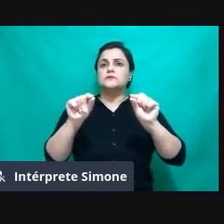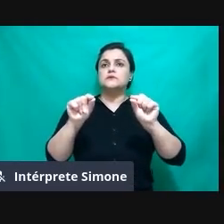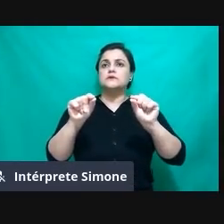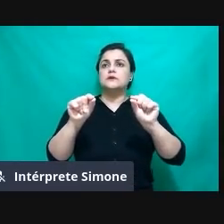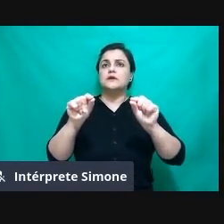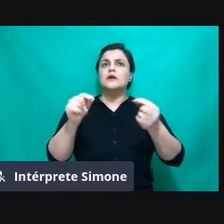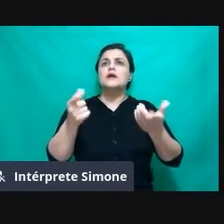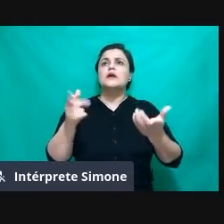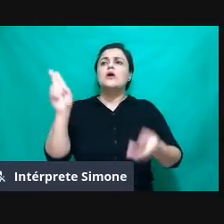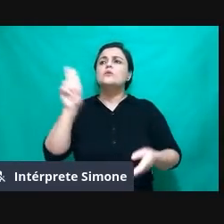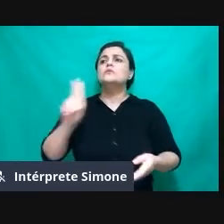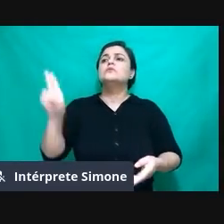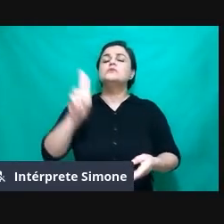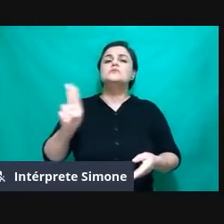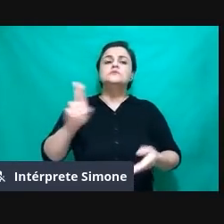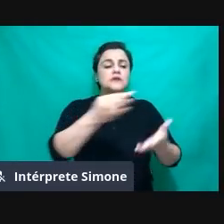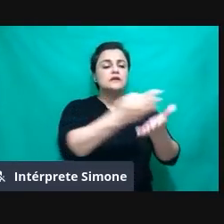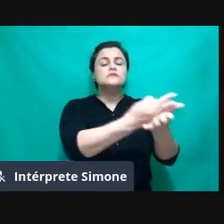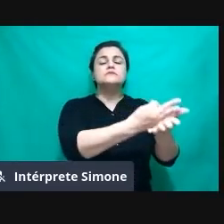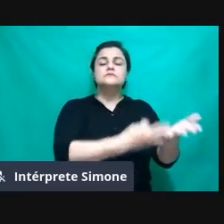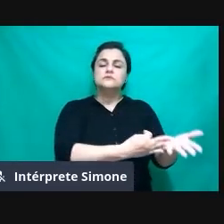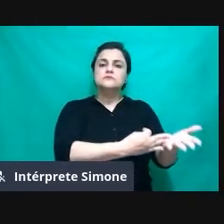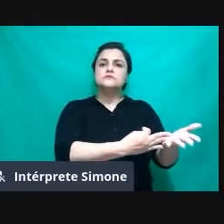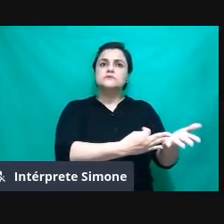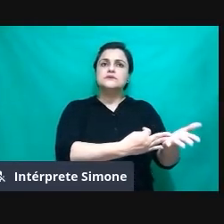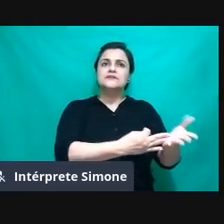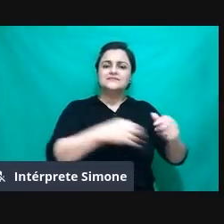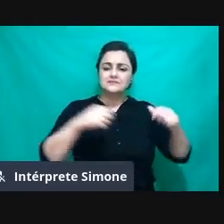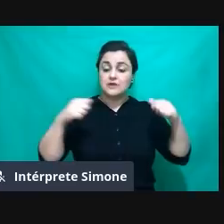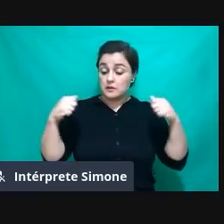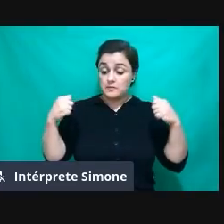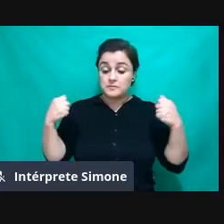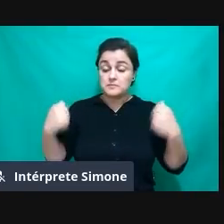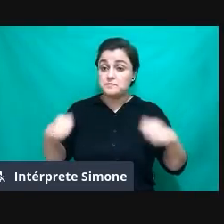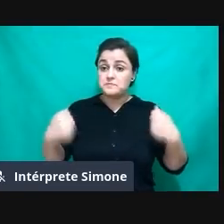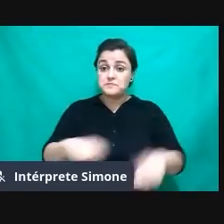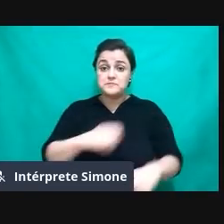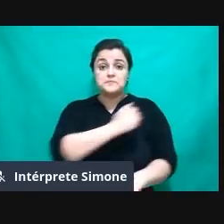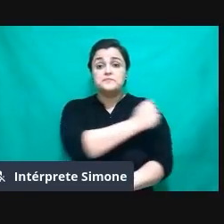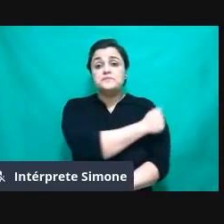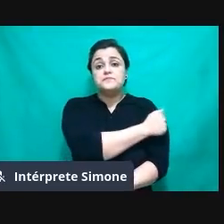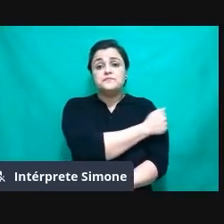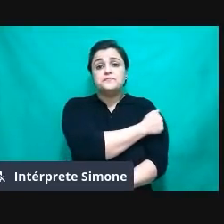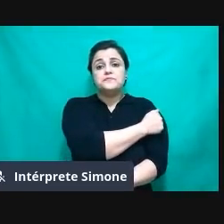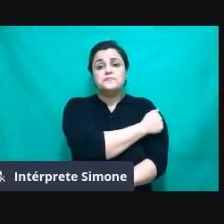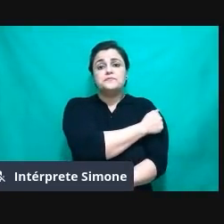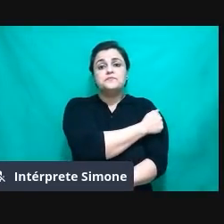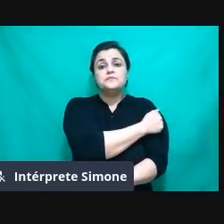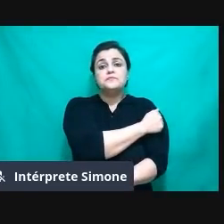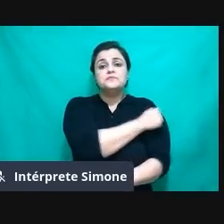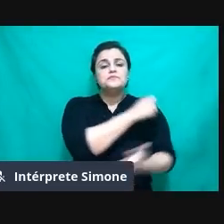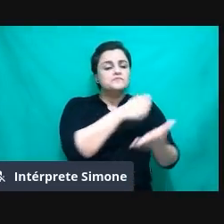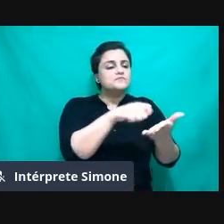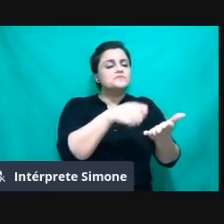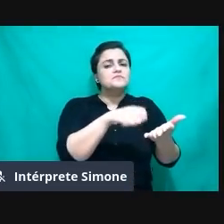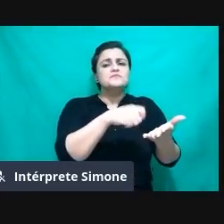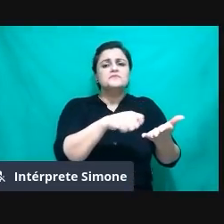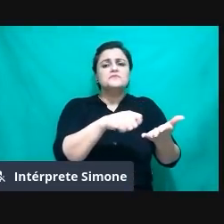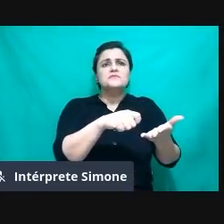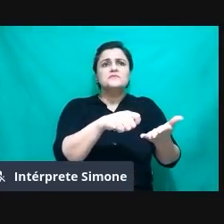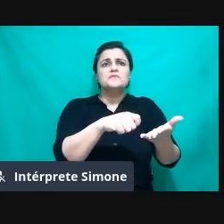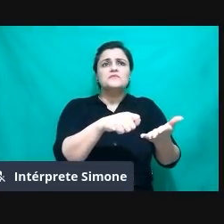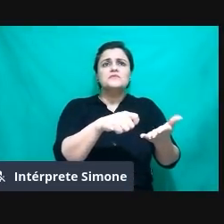os alunos, eles precisam escrever algo que realmente faça sentido, que